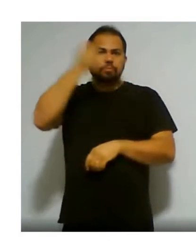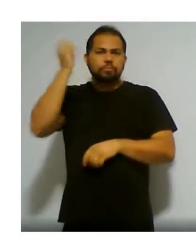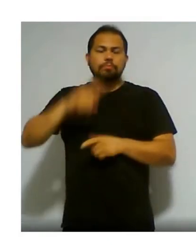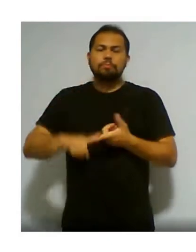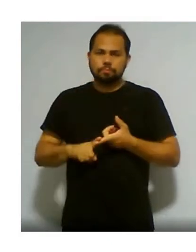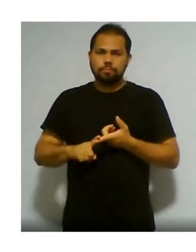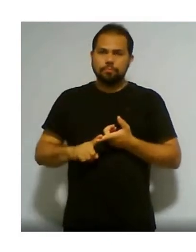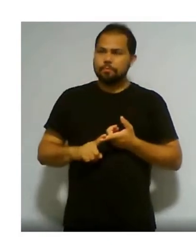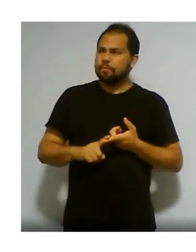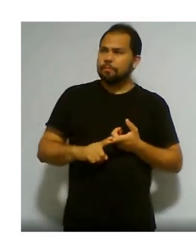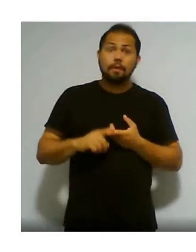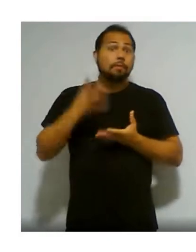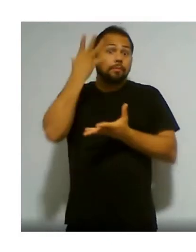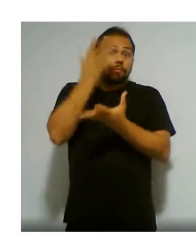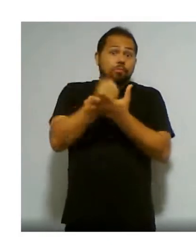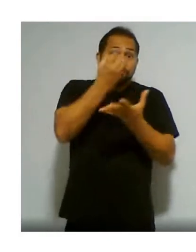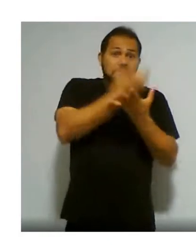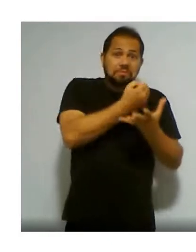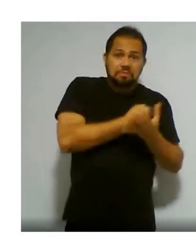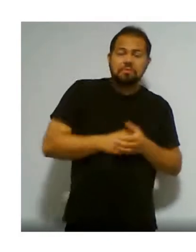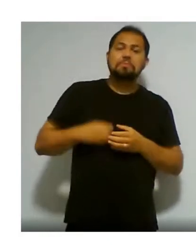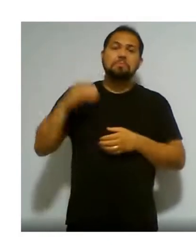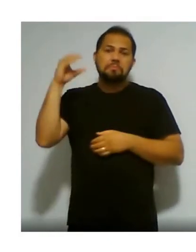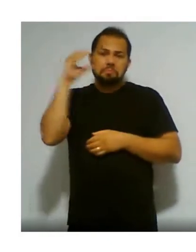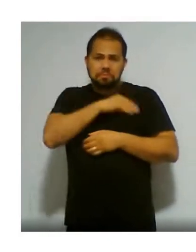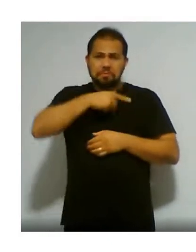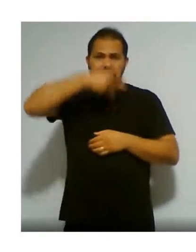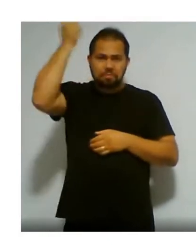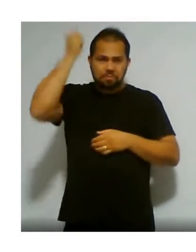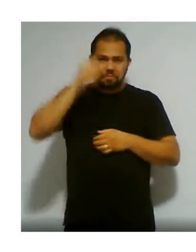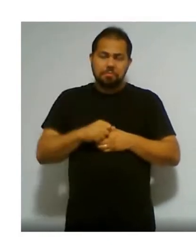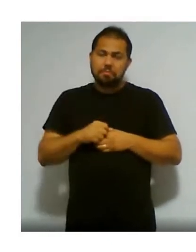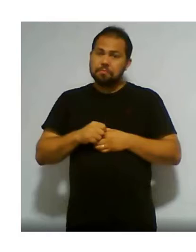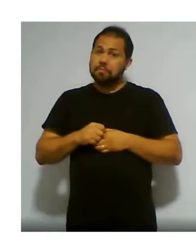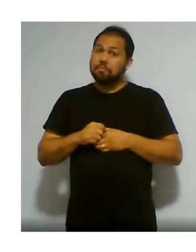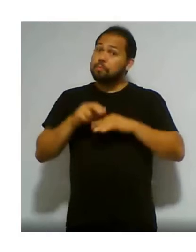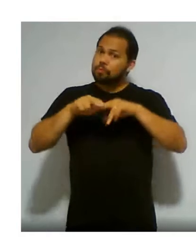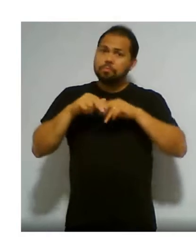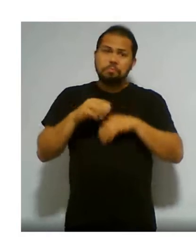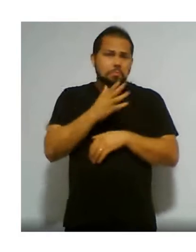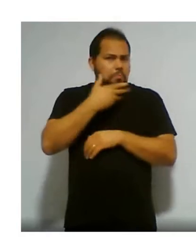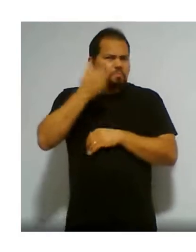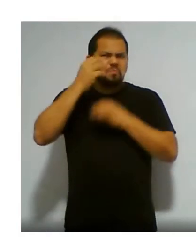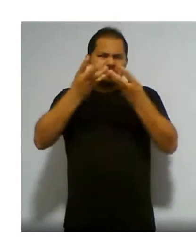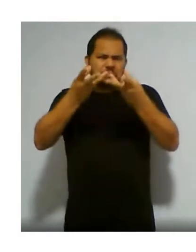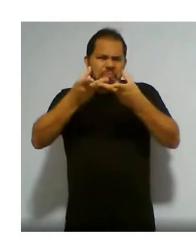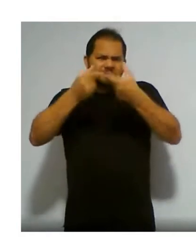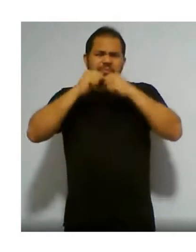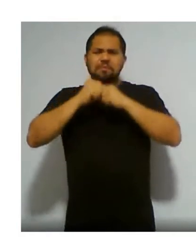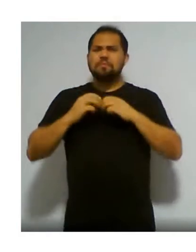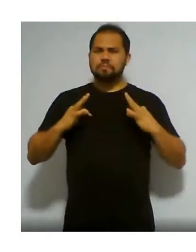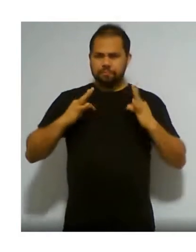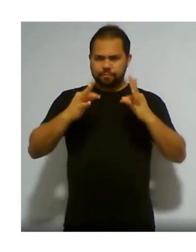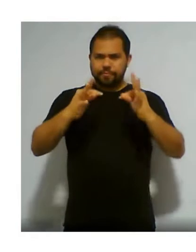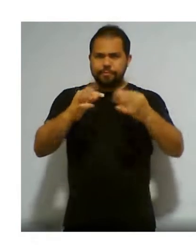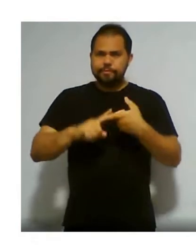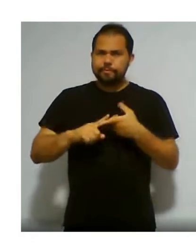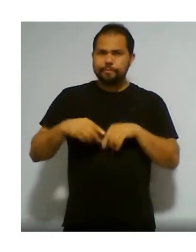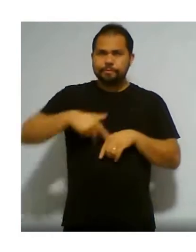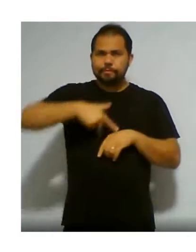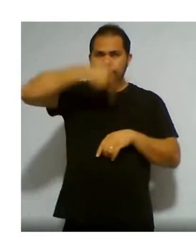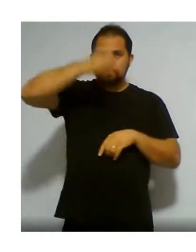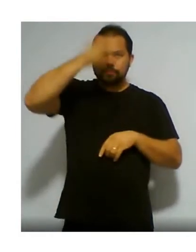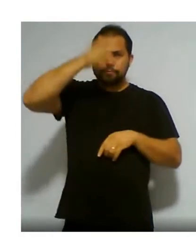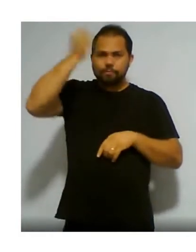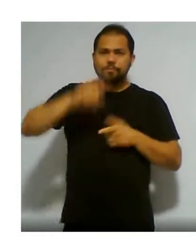fechar, carregar completamente. Então é muito mais útil esse tipo de tecnologia, já que trabalha com velocidades mais rápidas. E a gente